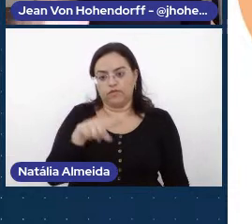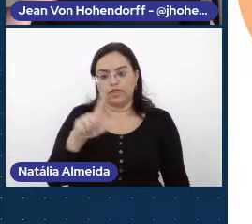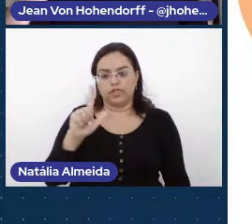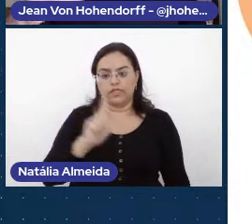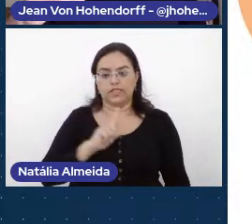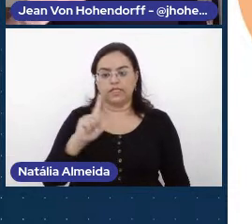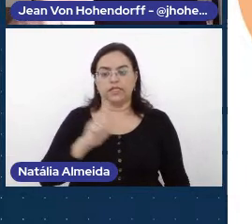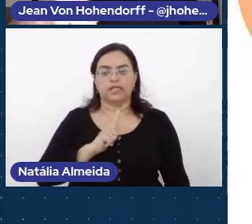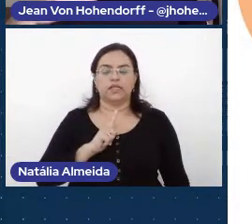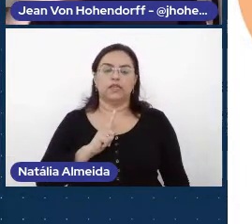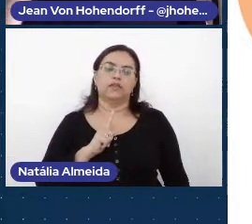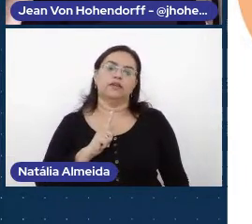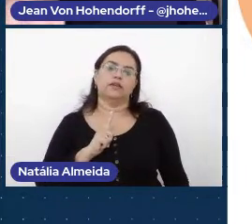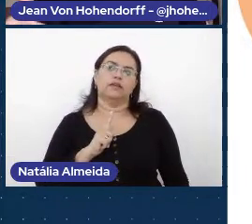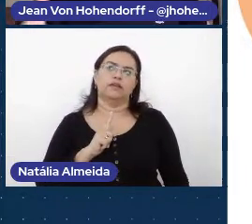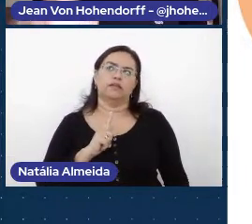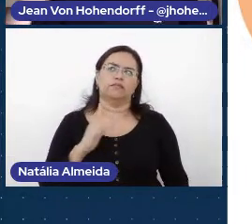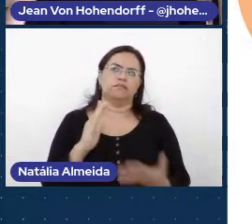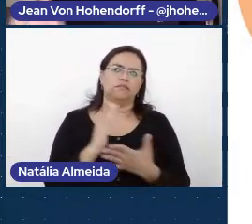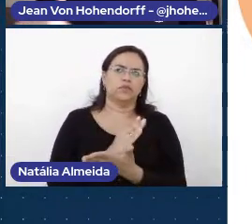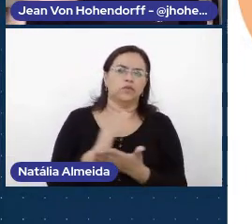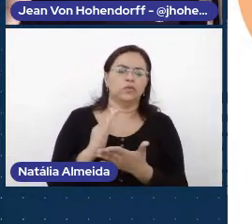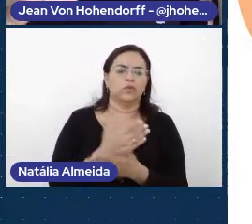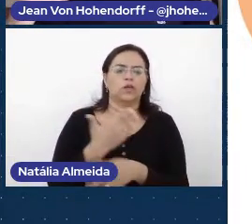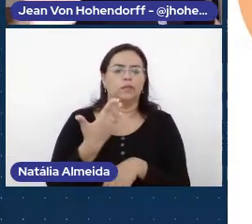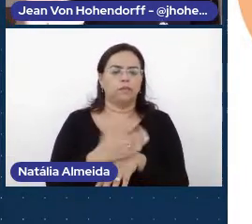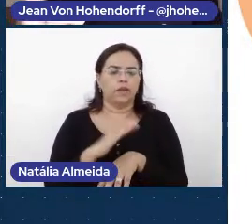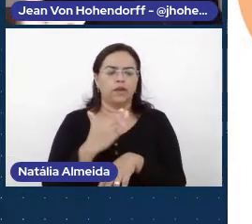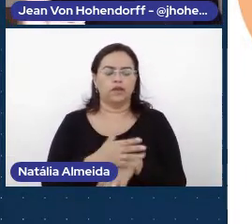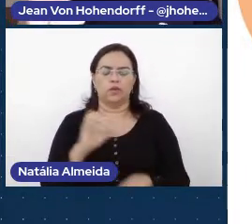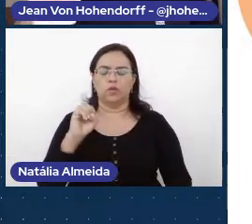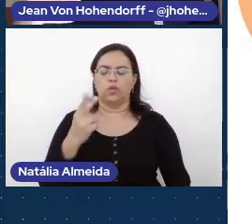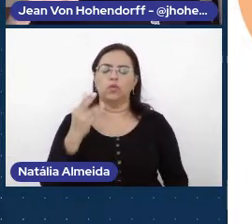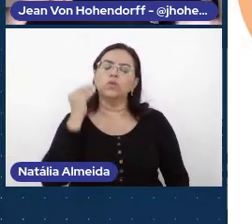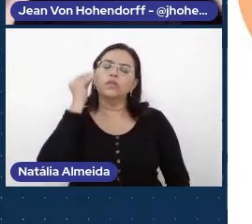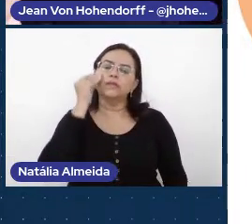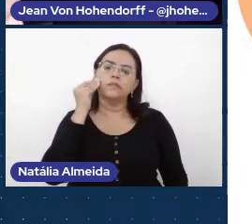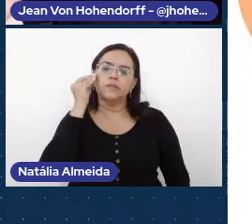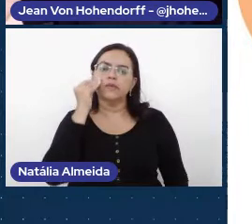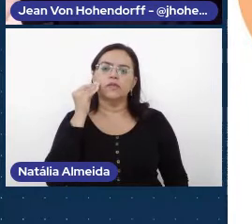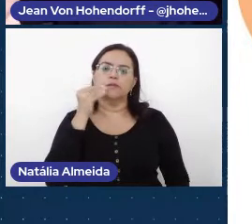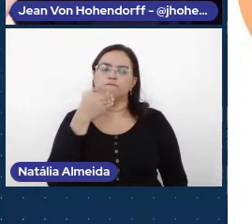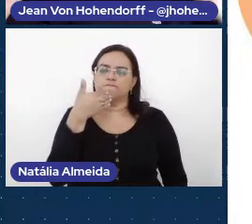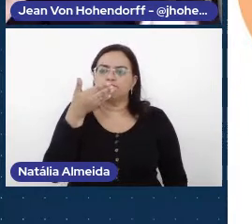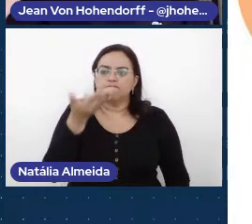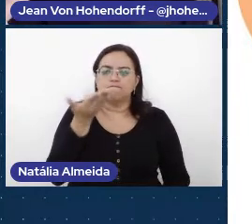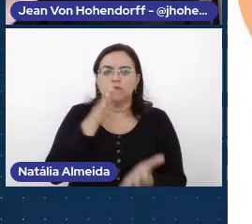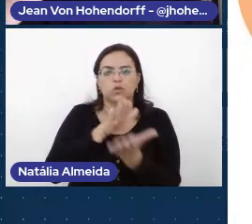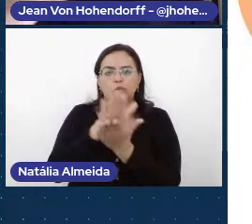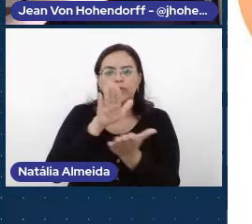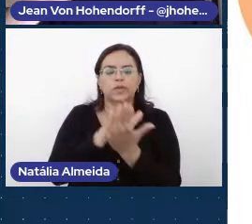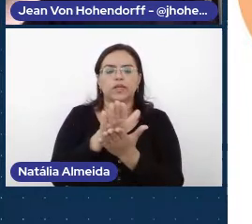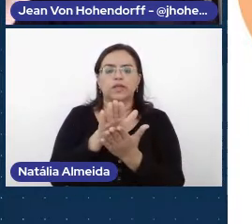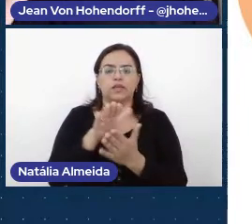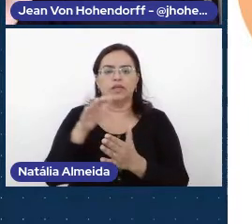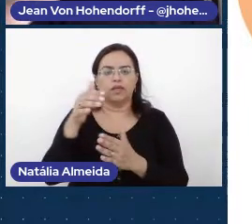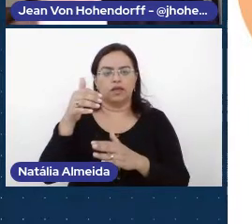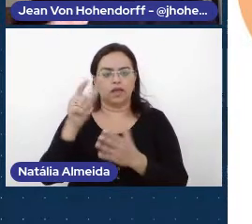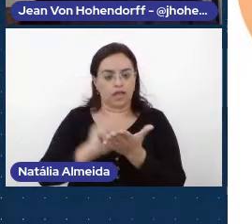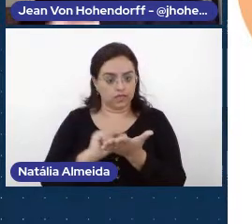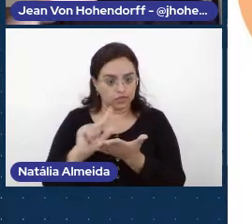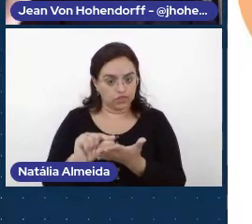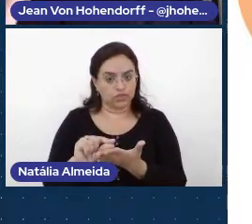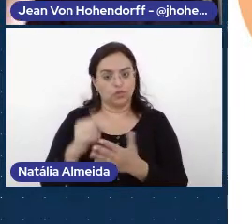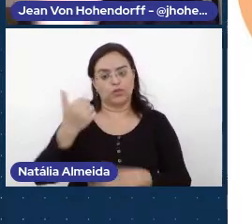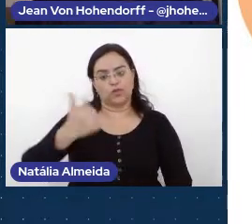alguma prática ou vivência de submissão de artigos qualitativos, Mas a depender da revista, a depender